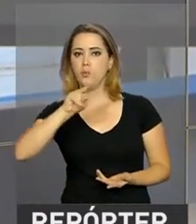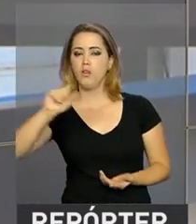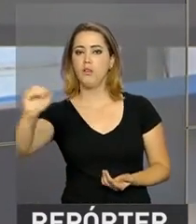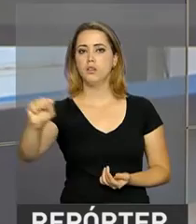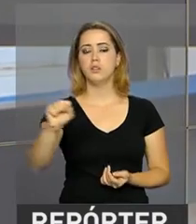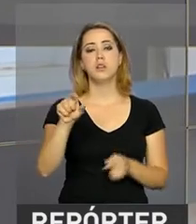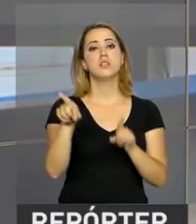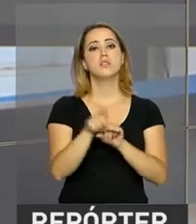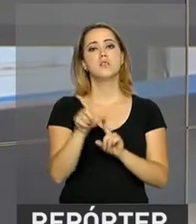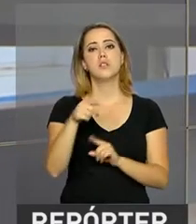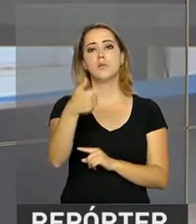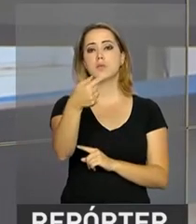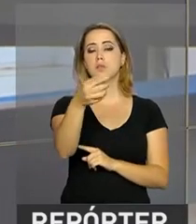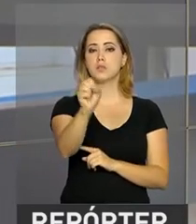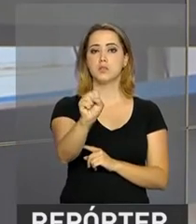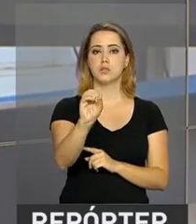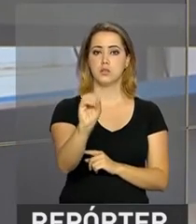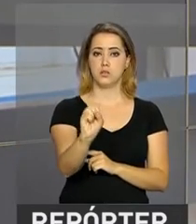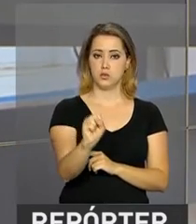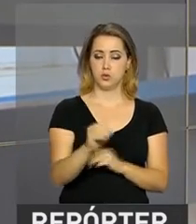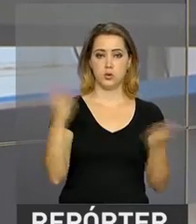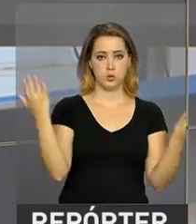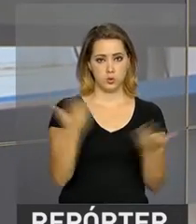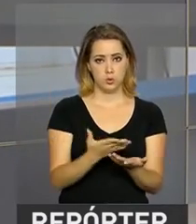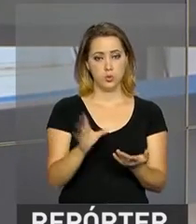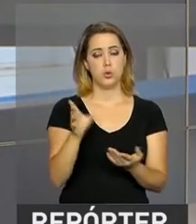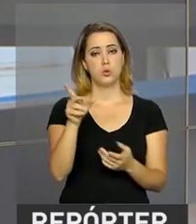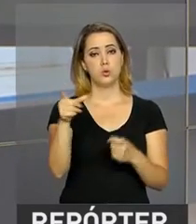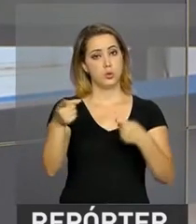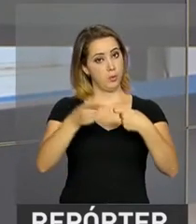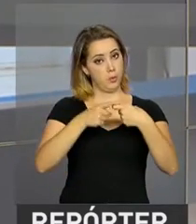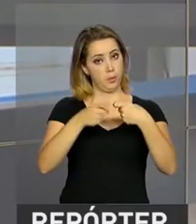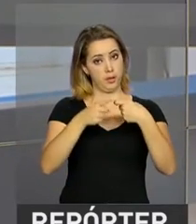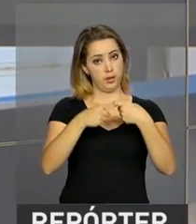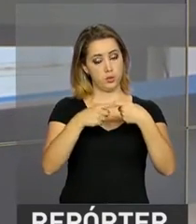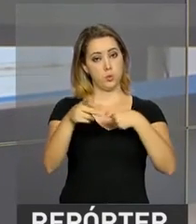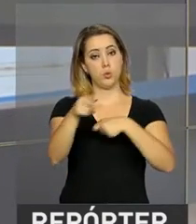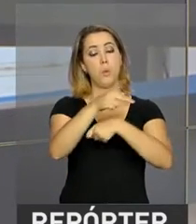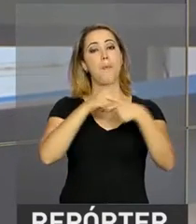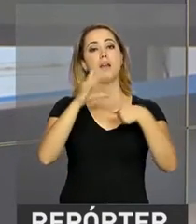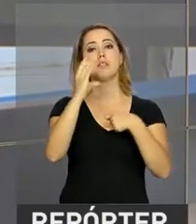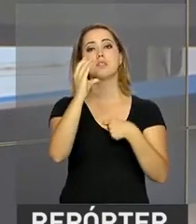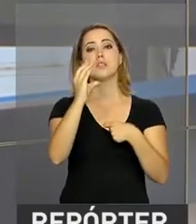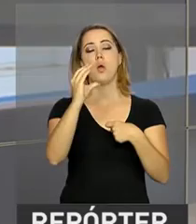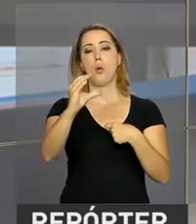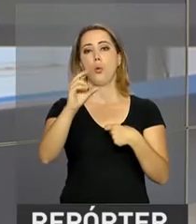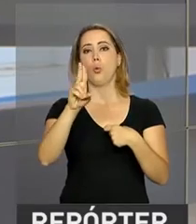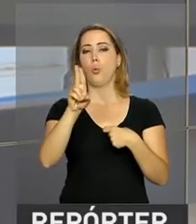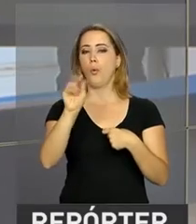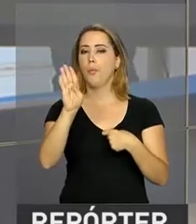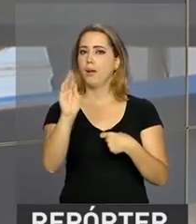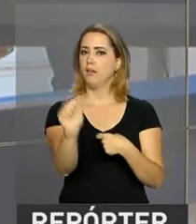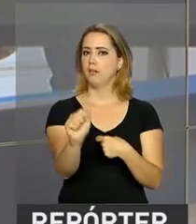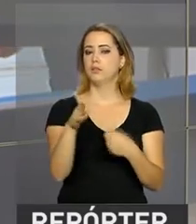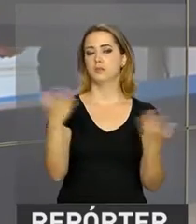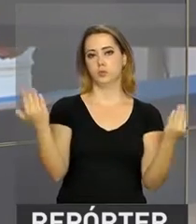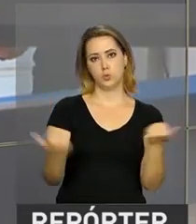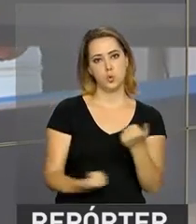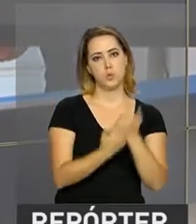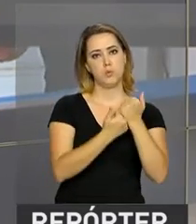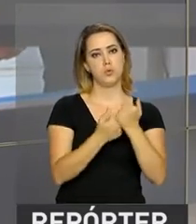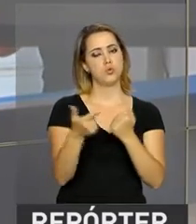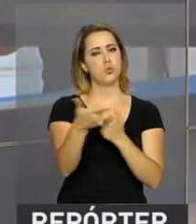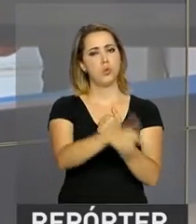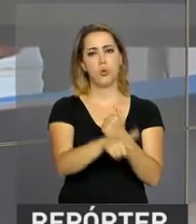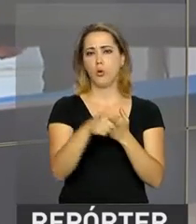ofertadas 708 estão atualmente ocupadas por médicos cubanos e as outras são para substituir profissionais que